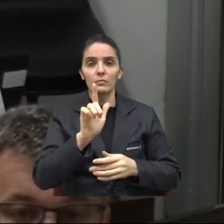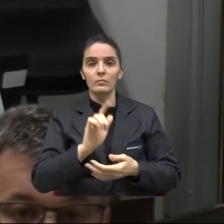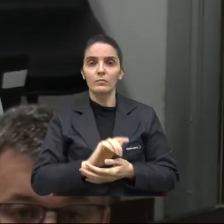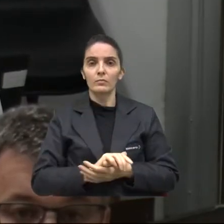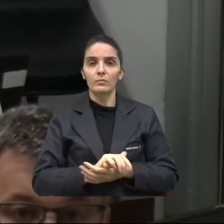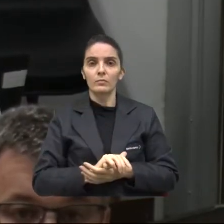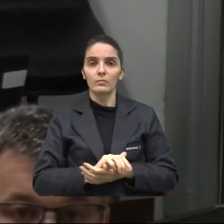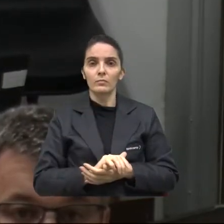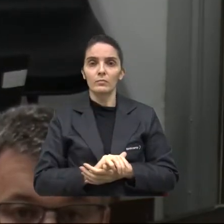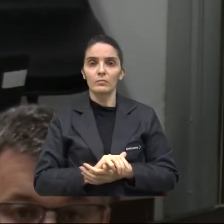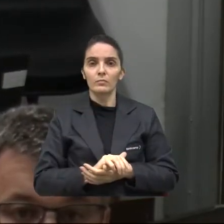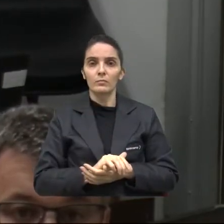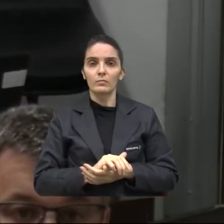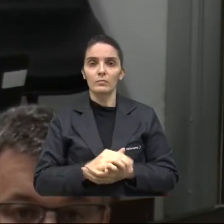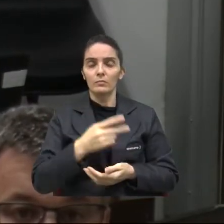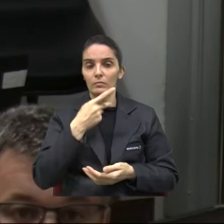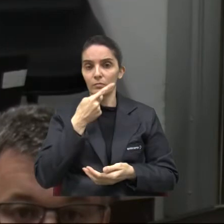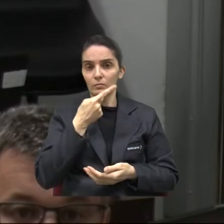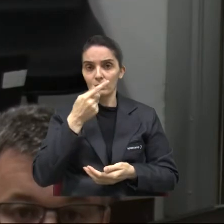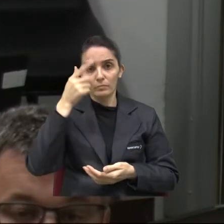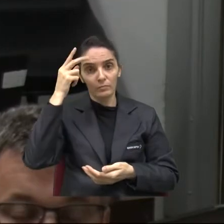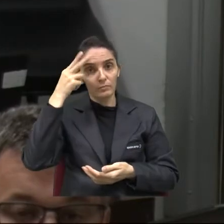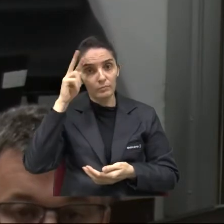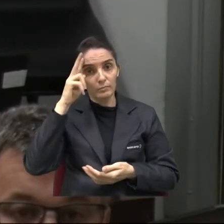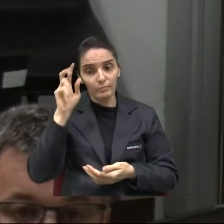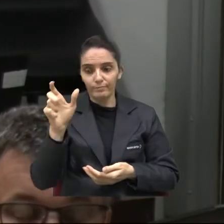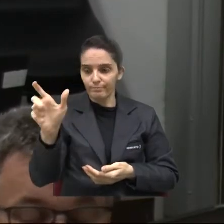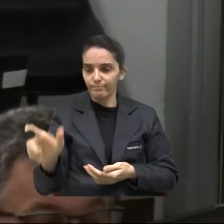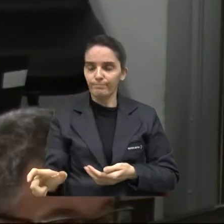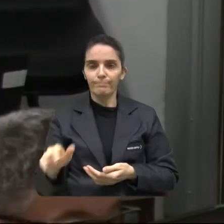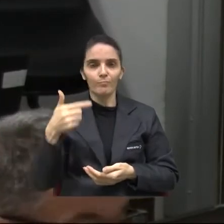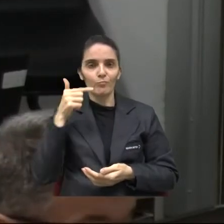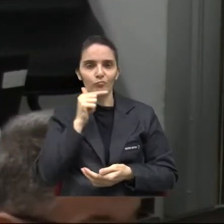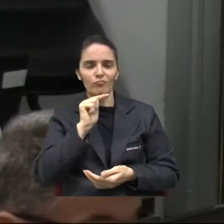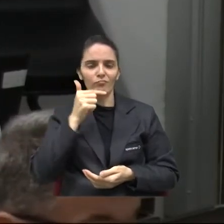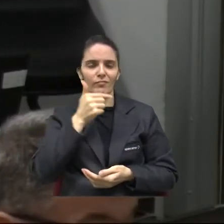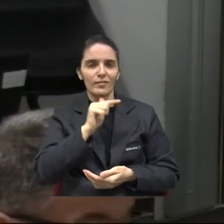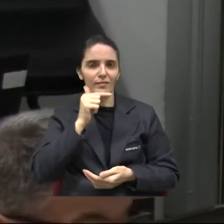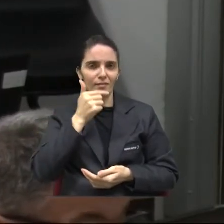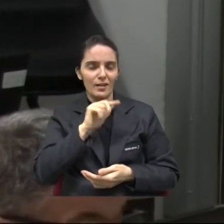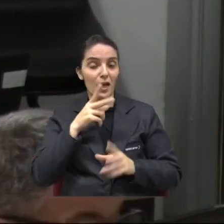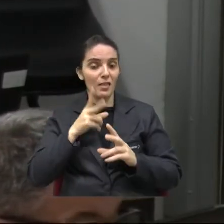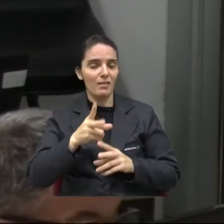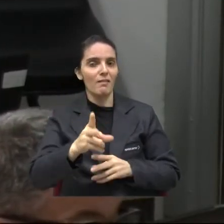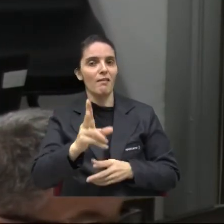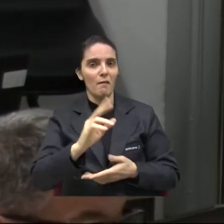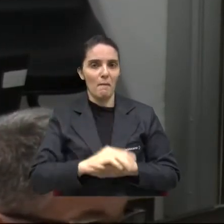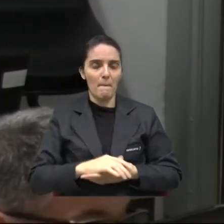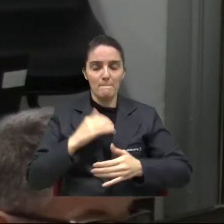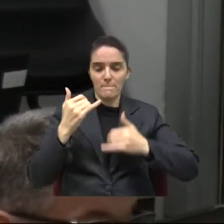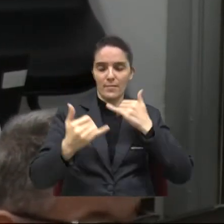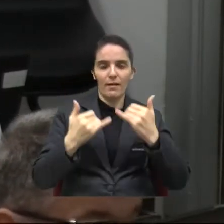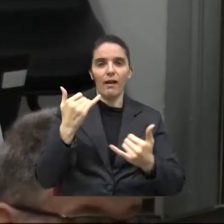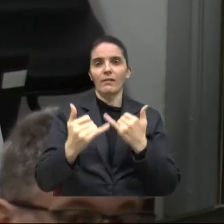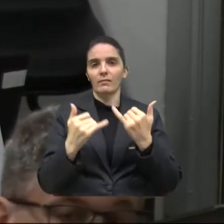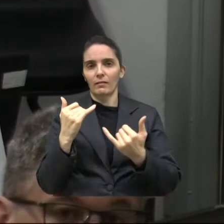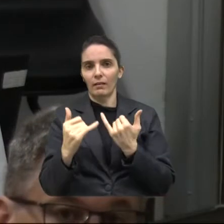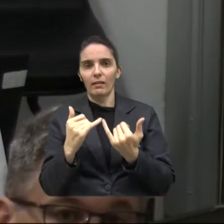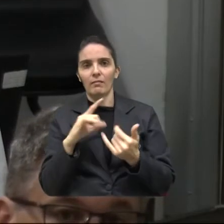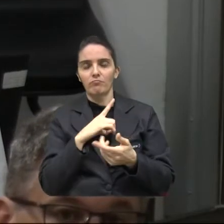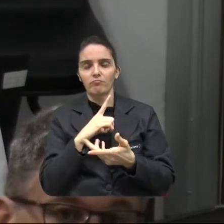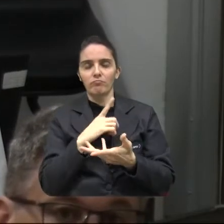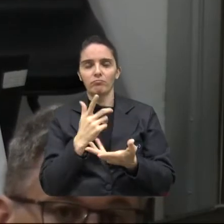não falar do Márcio sem lembrar daquele sorriso fácil dele, Cris. Sem lembrar das brincadeiras. Era